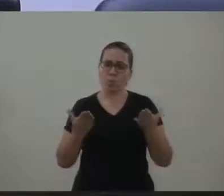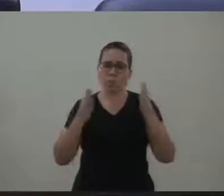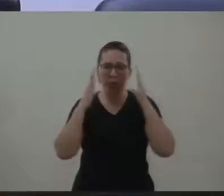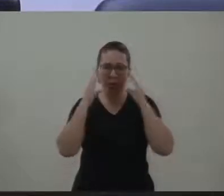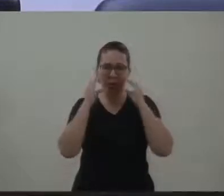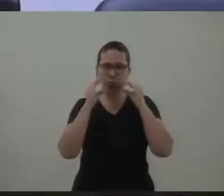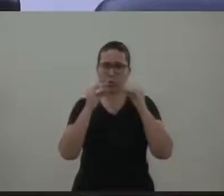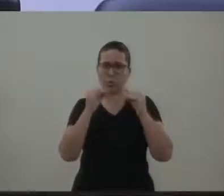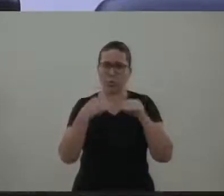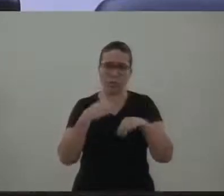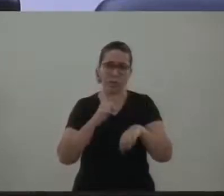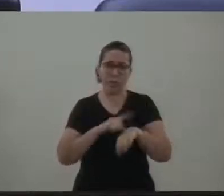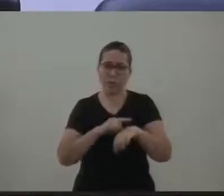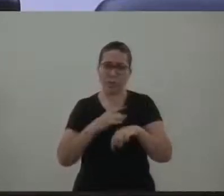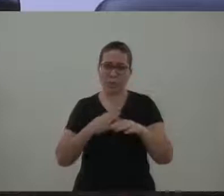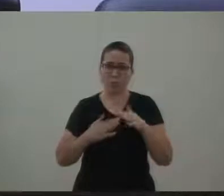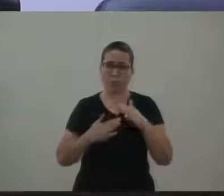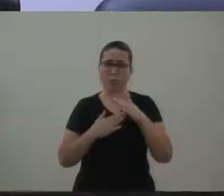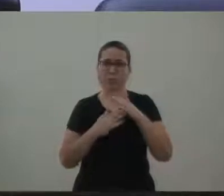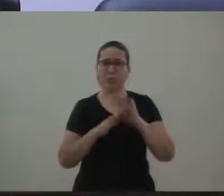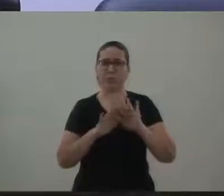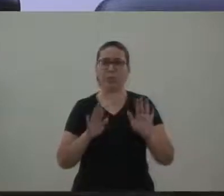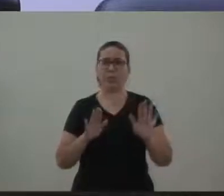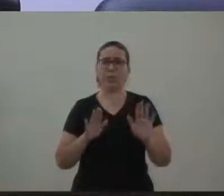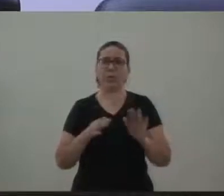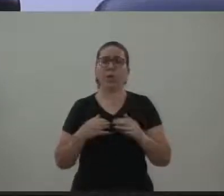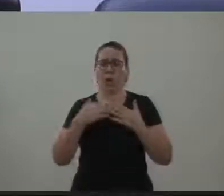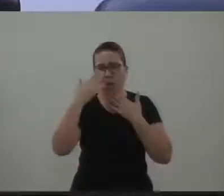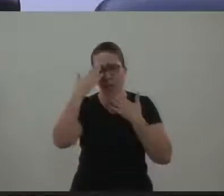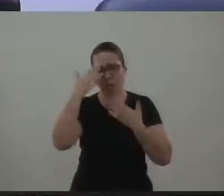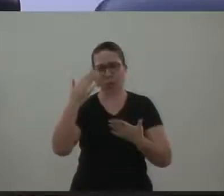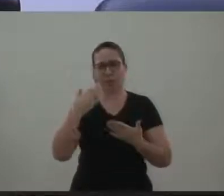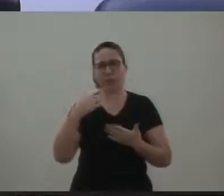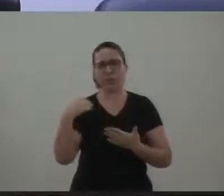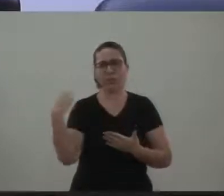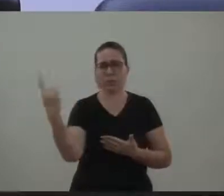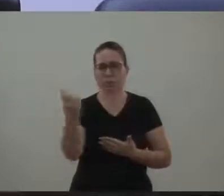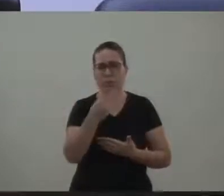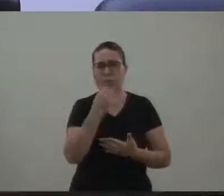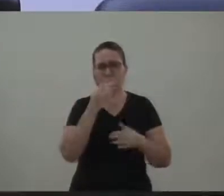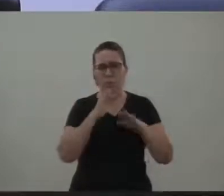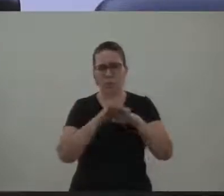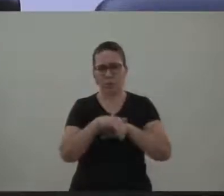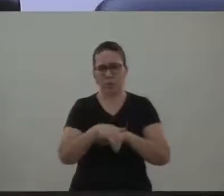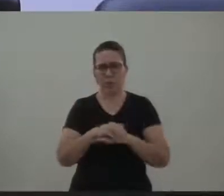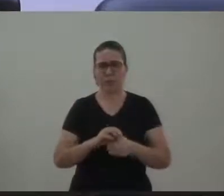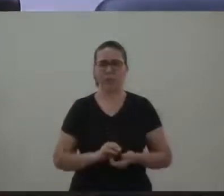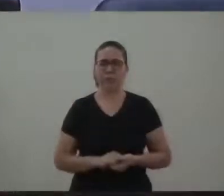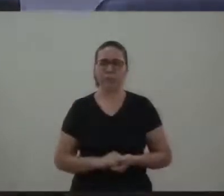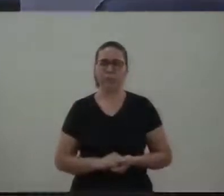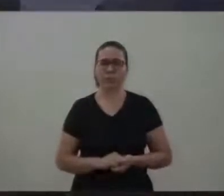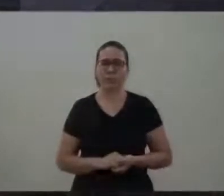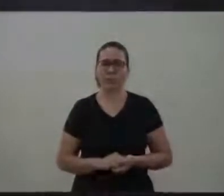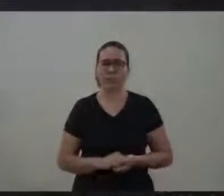e meu tempo também está acabando, eu agradeço a todos e uma boa noite.